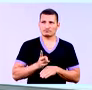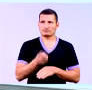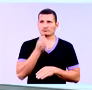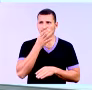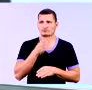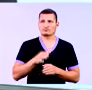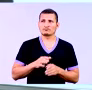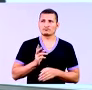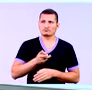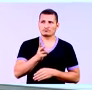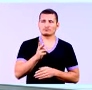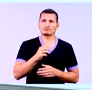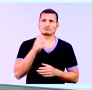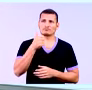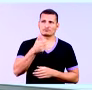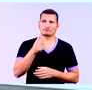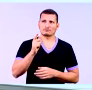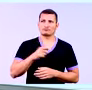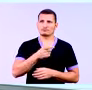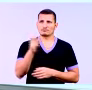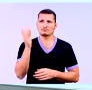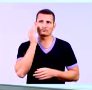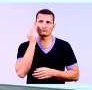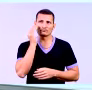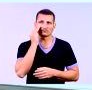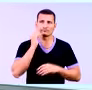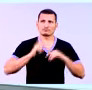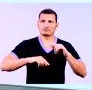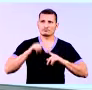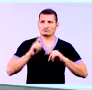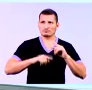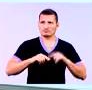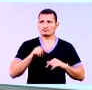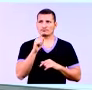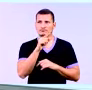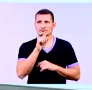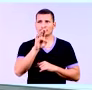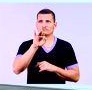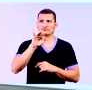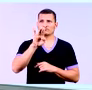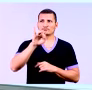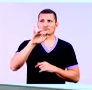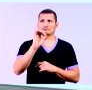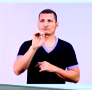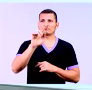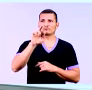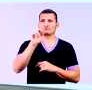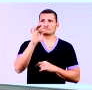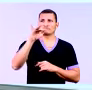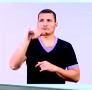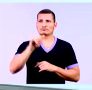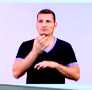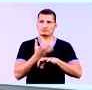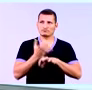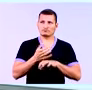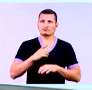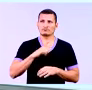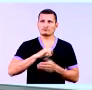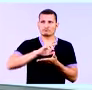válida, é que você consulte os materiais indicados nas referências bibliográficas da disciplina. Então, tem ali uma